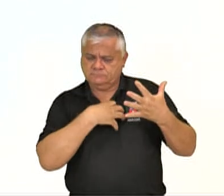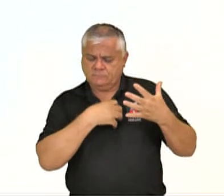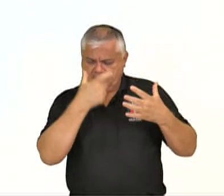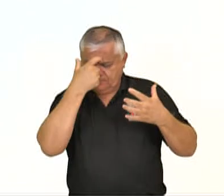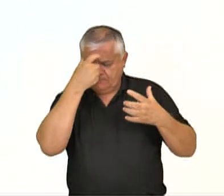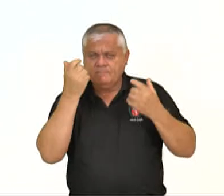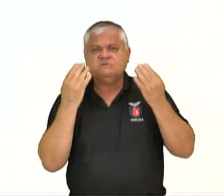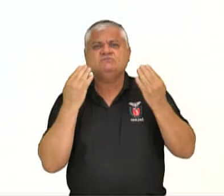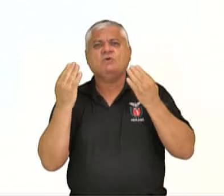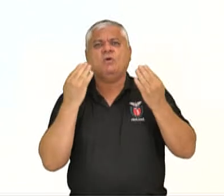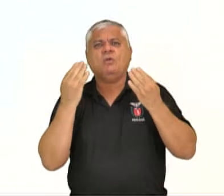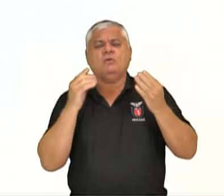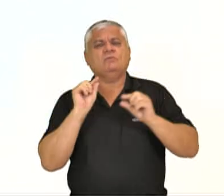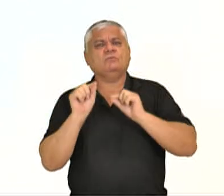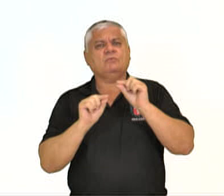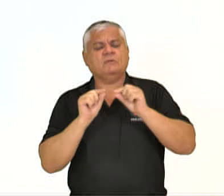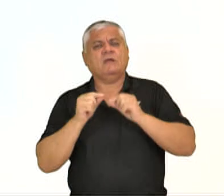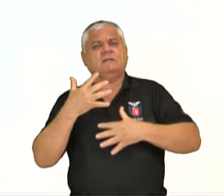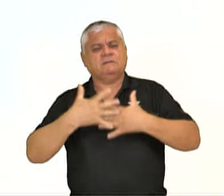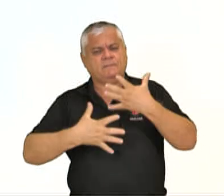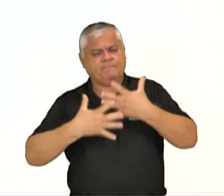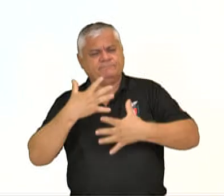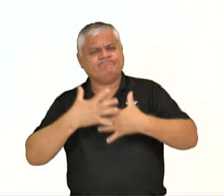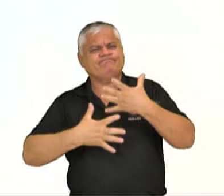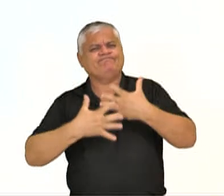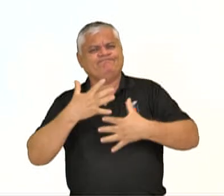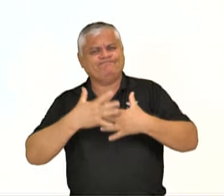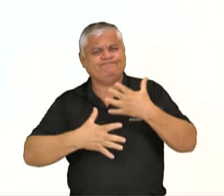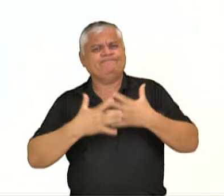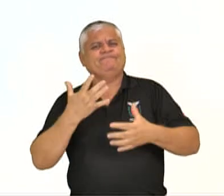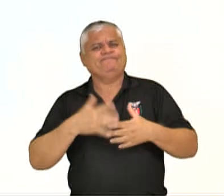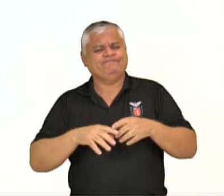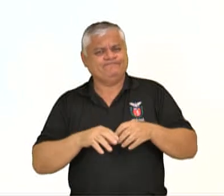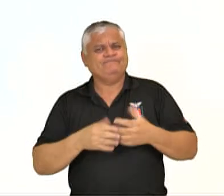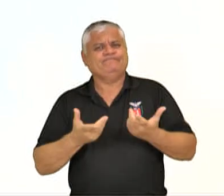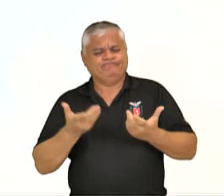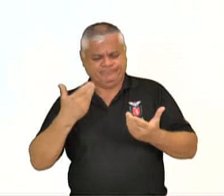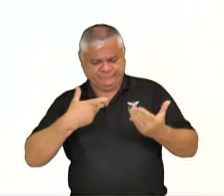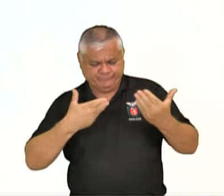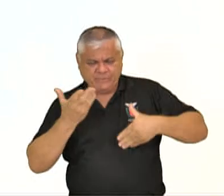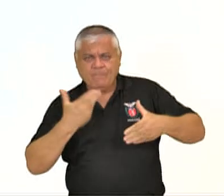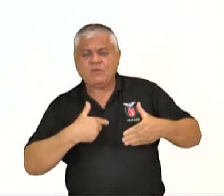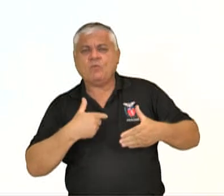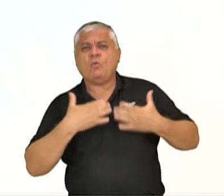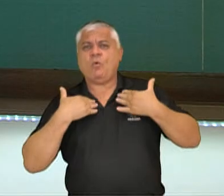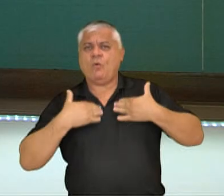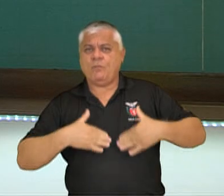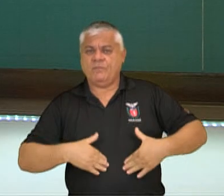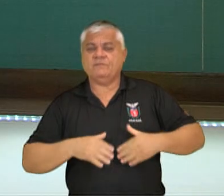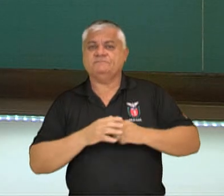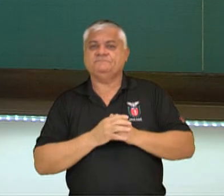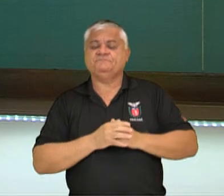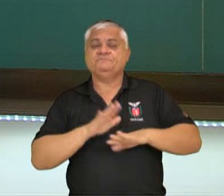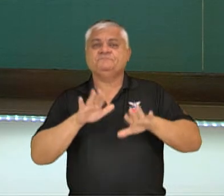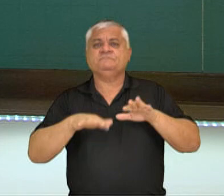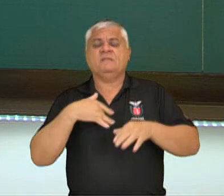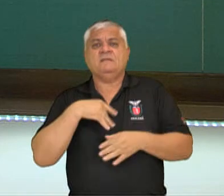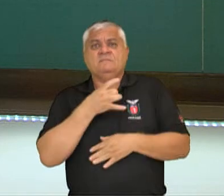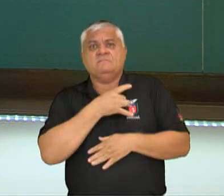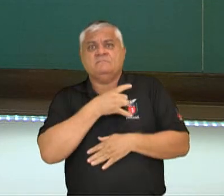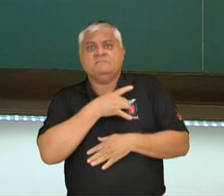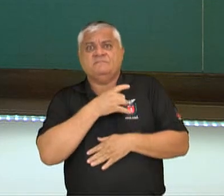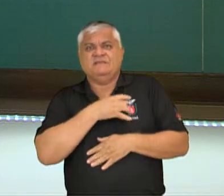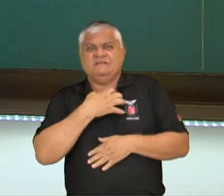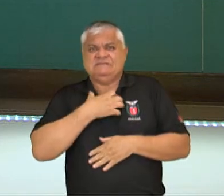psicológicas, né, elas afetam o nosso corpo. Né? Quando nós estamos com medo, com raiva,